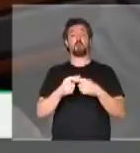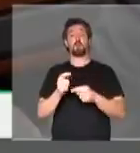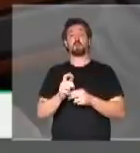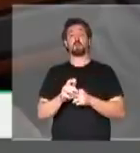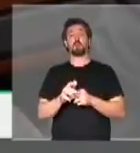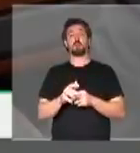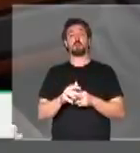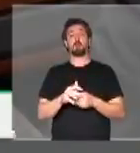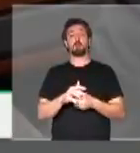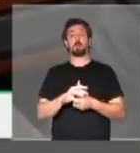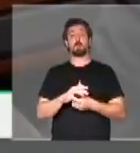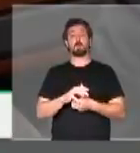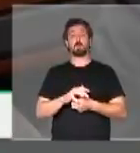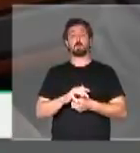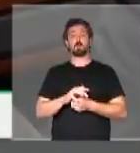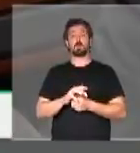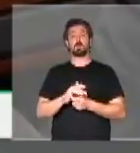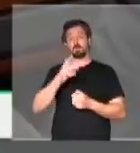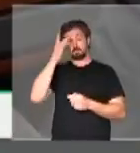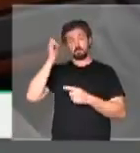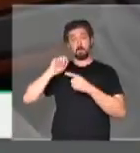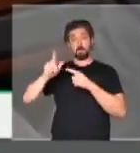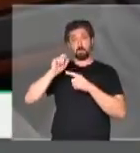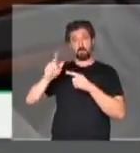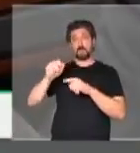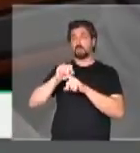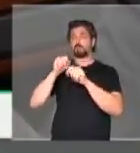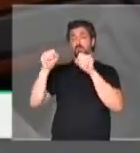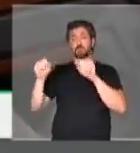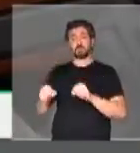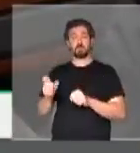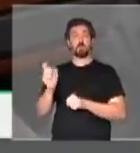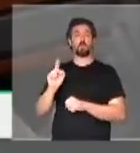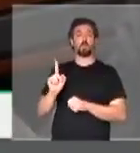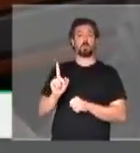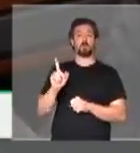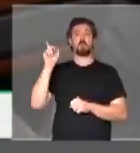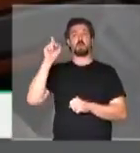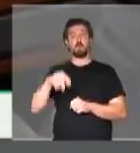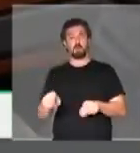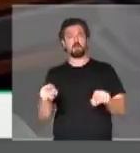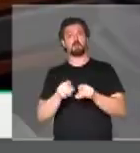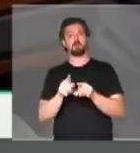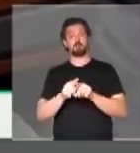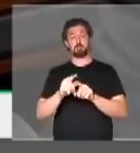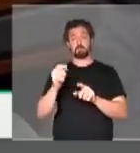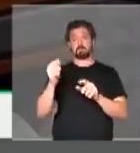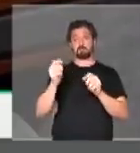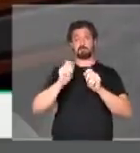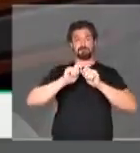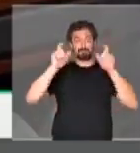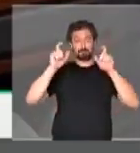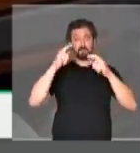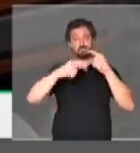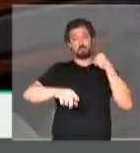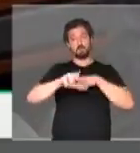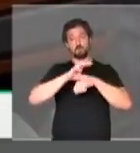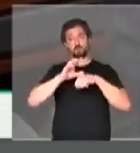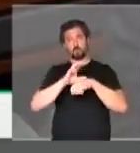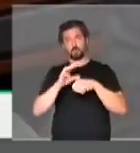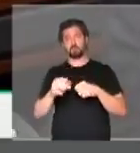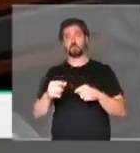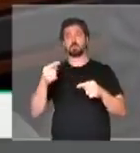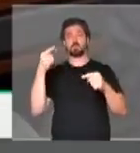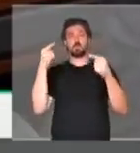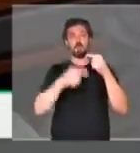fato de o beneficiário contribuir ou não para o sistema previdenciário. Trata-se de flagrante inconstitucionalidade